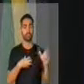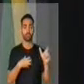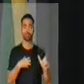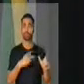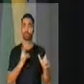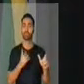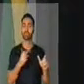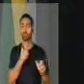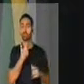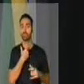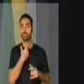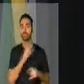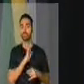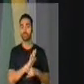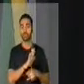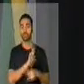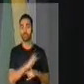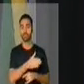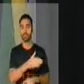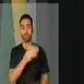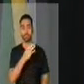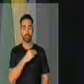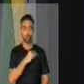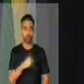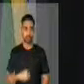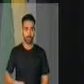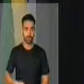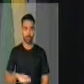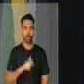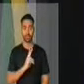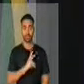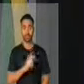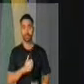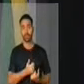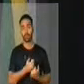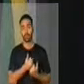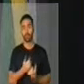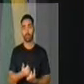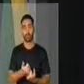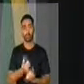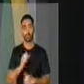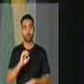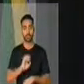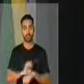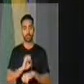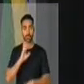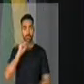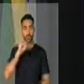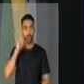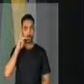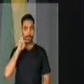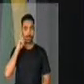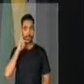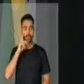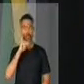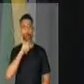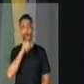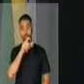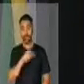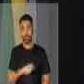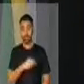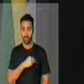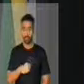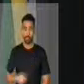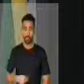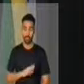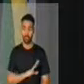ministro Ricardo Barros. Com meu estado, a Paraíba, o ministro já se deslocou, foi